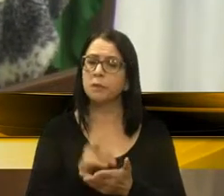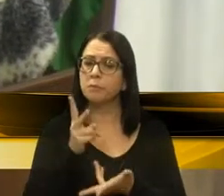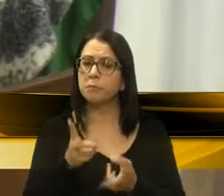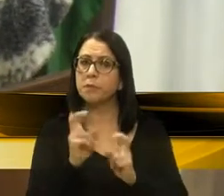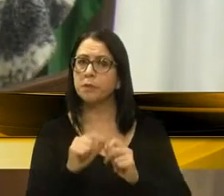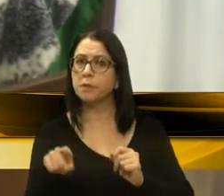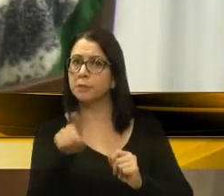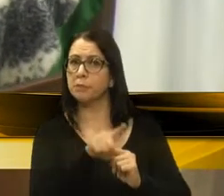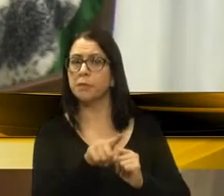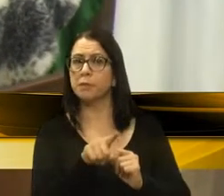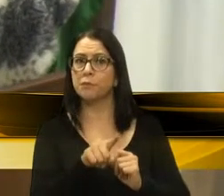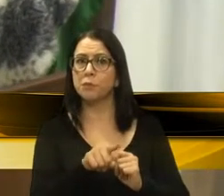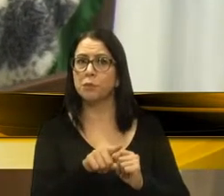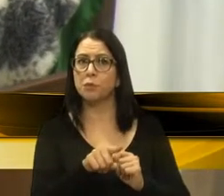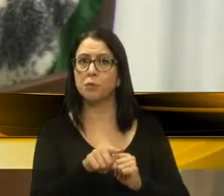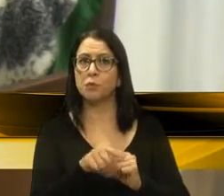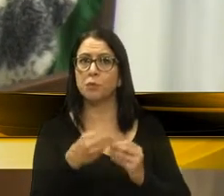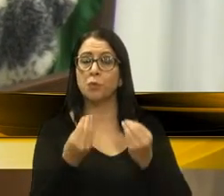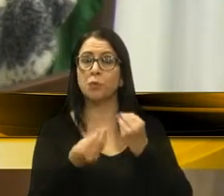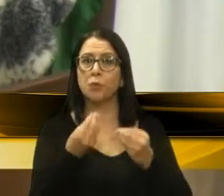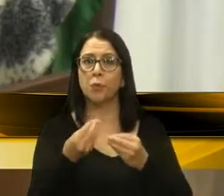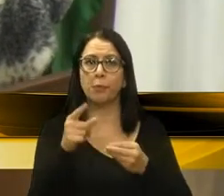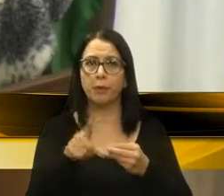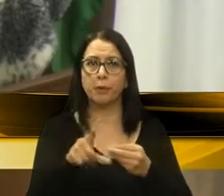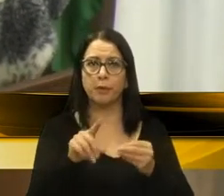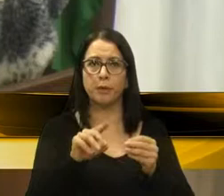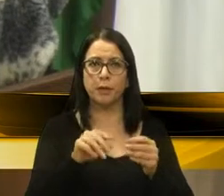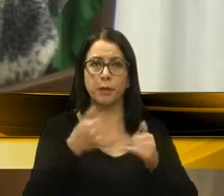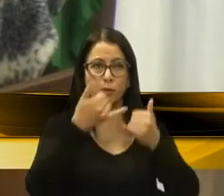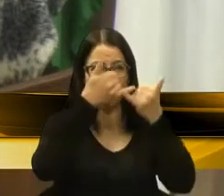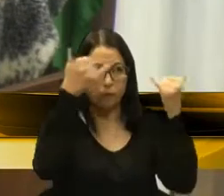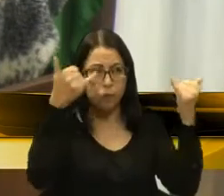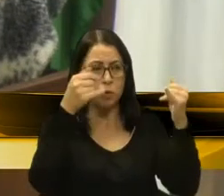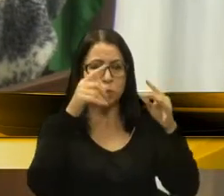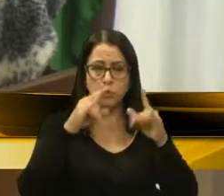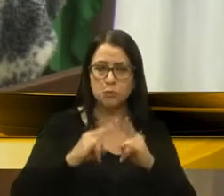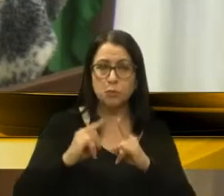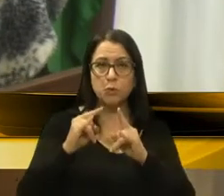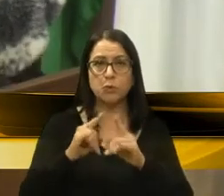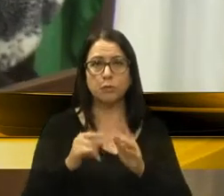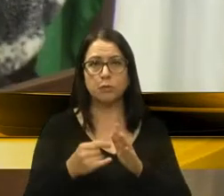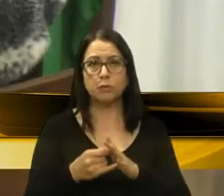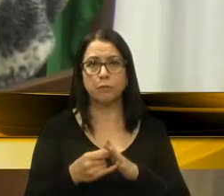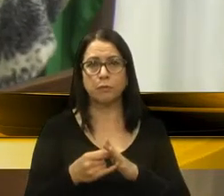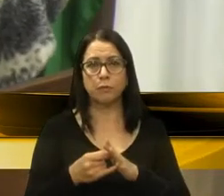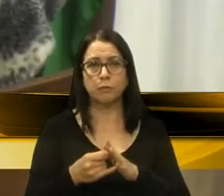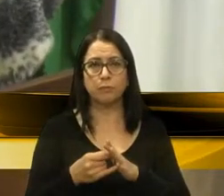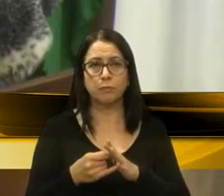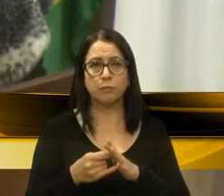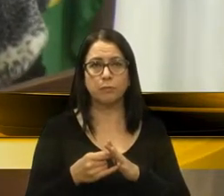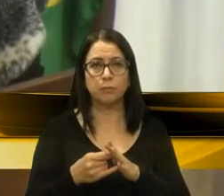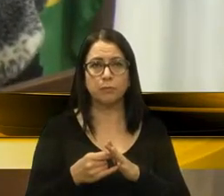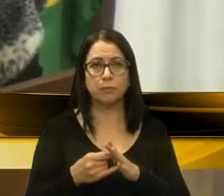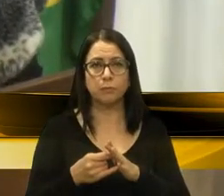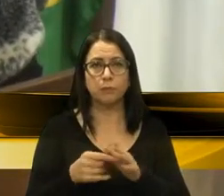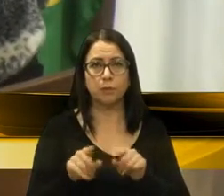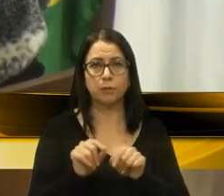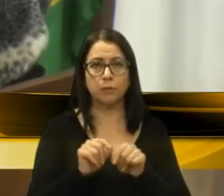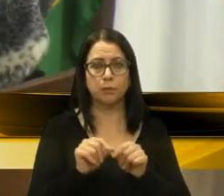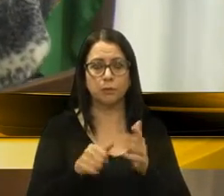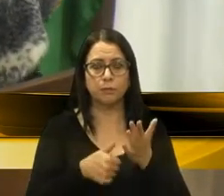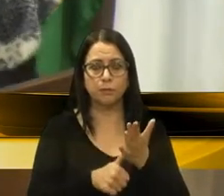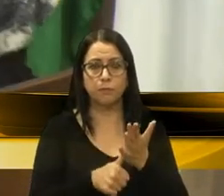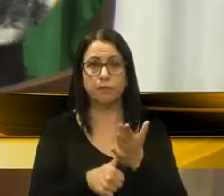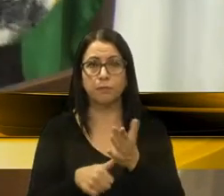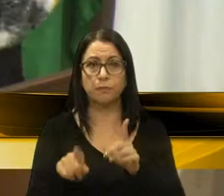identificamos o estado que estava lá, as instalações, né, do Instituto, daquela parte de carteiras de identidade,